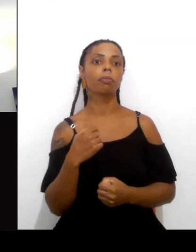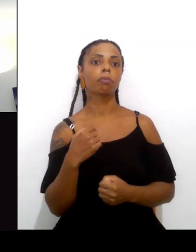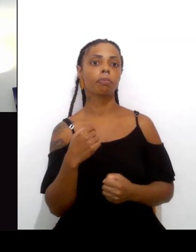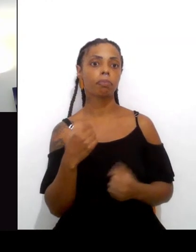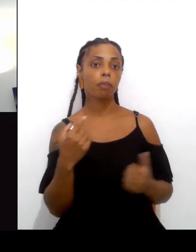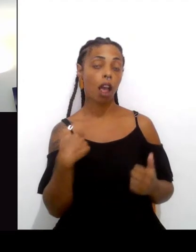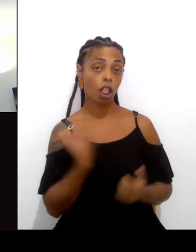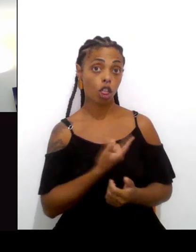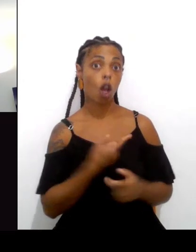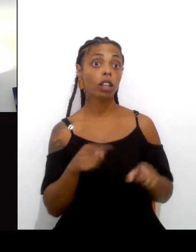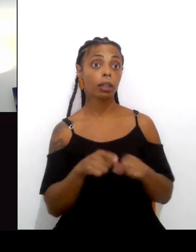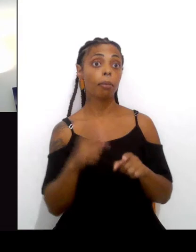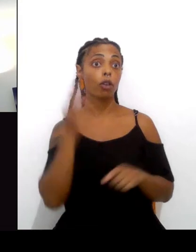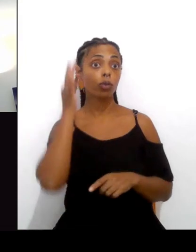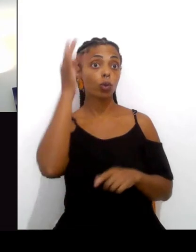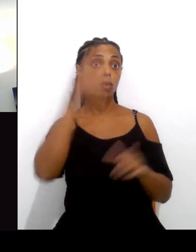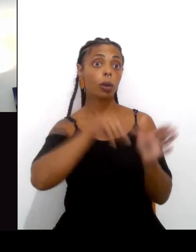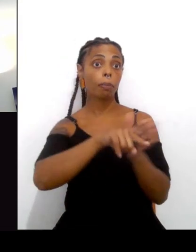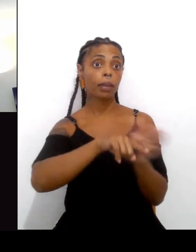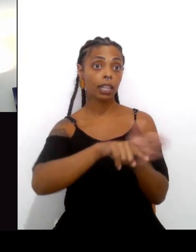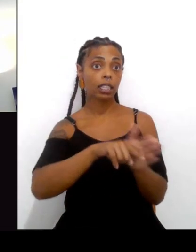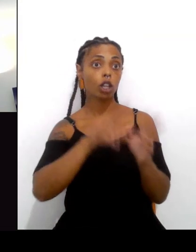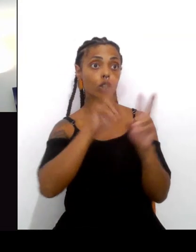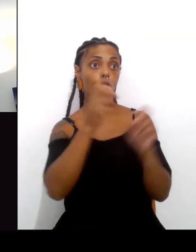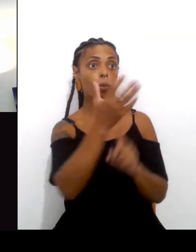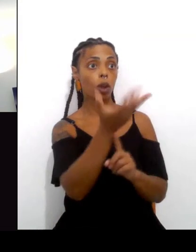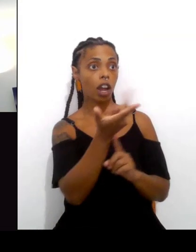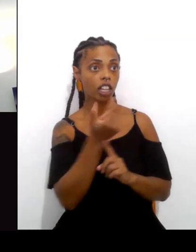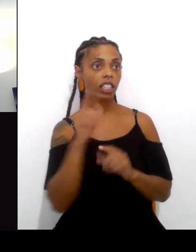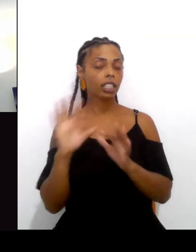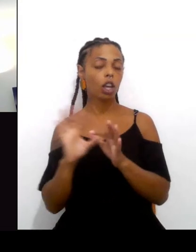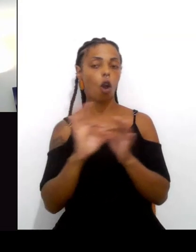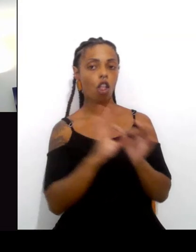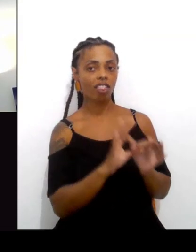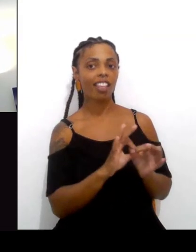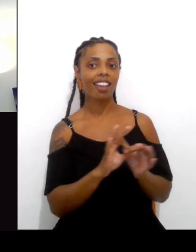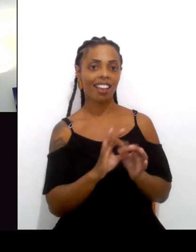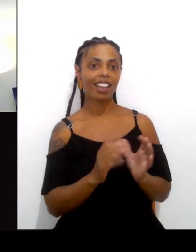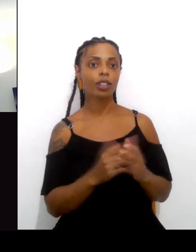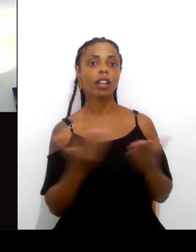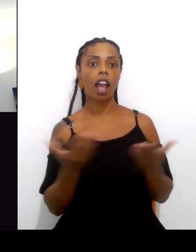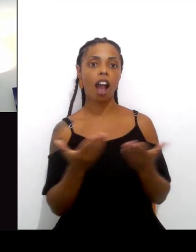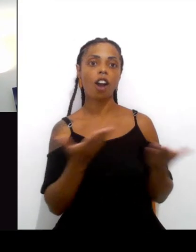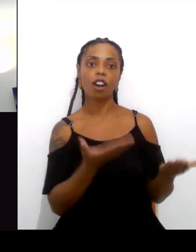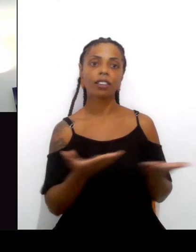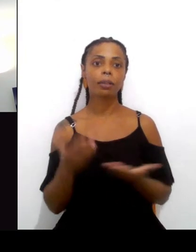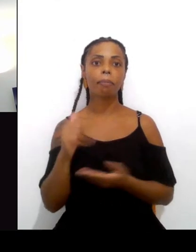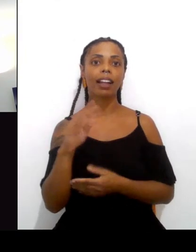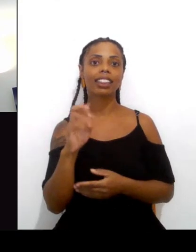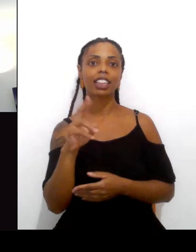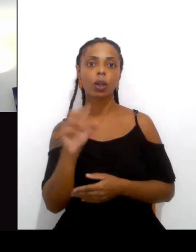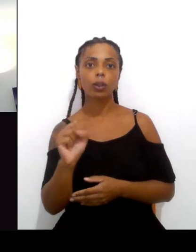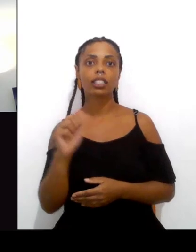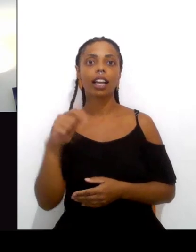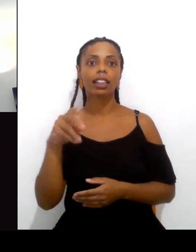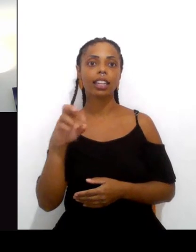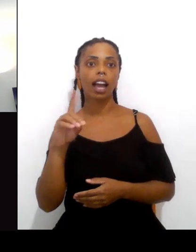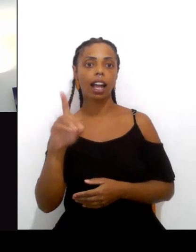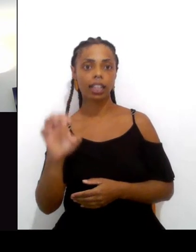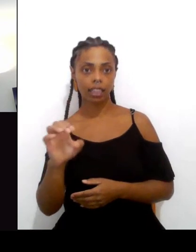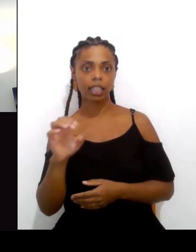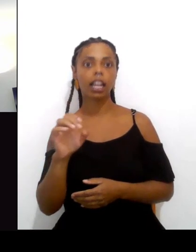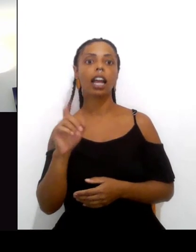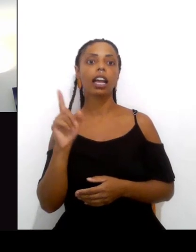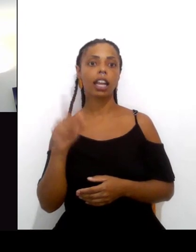pesquisas sobre o artista e esse contexto e agora eu passo a palavra para o Mateus Andrade assistente dela também